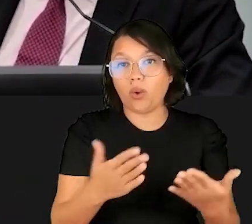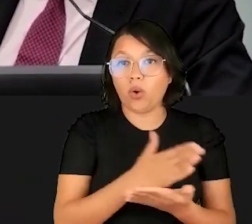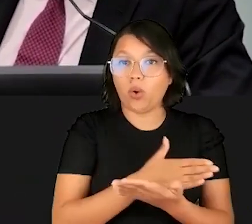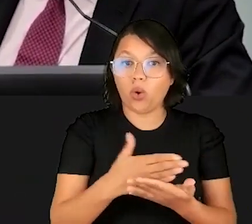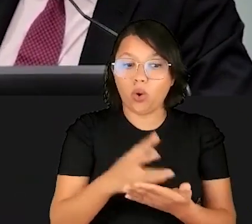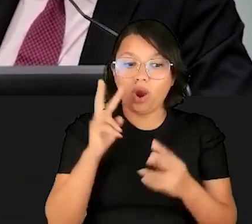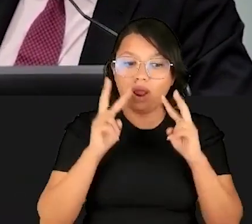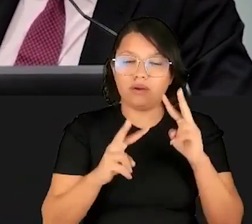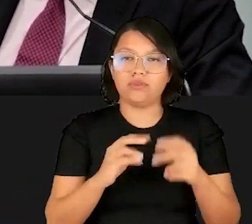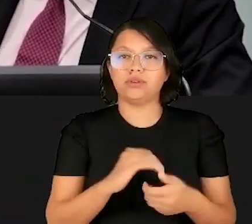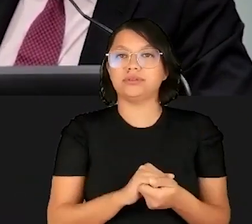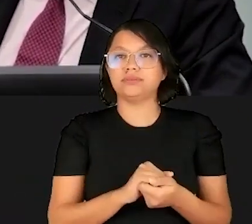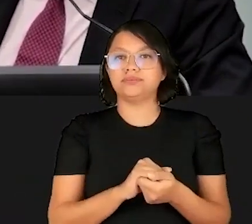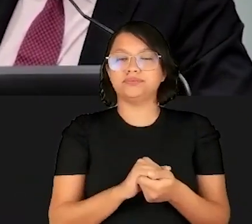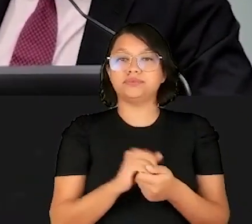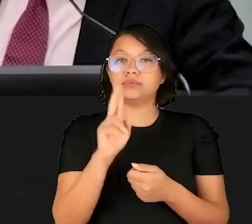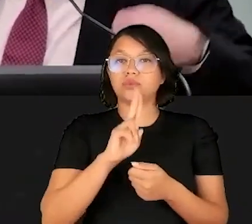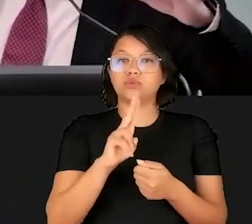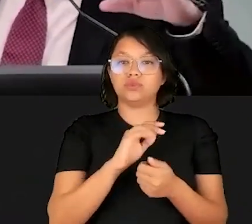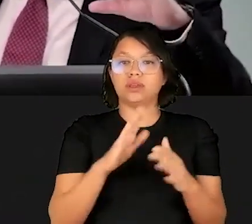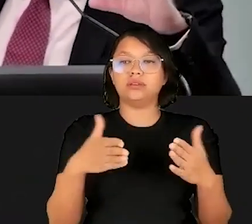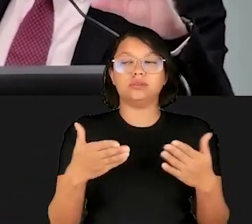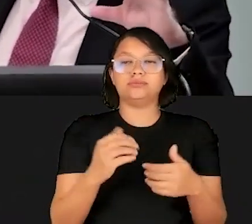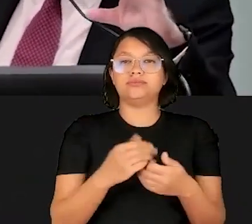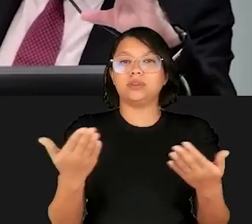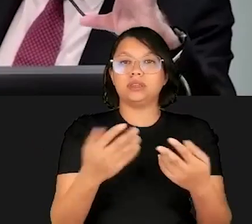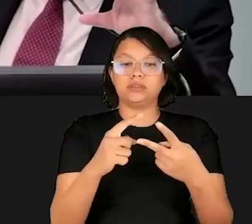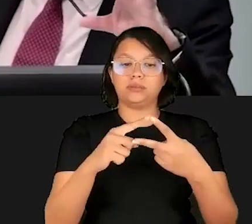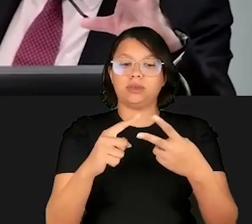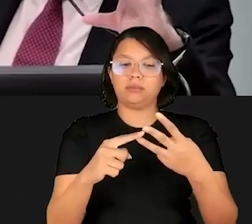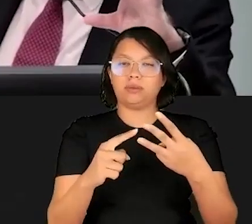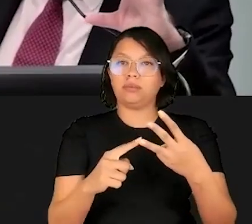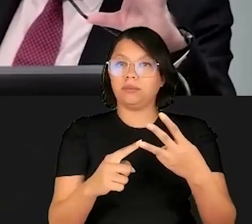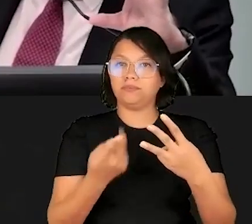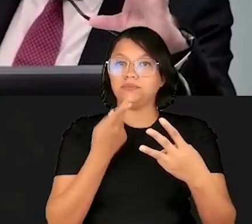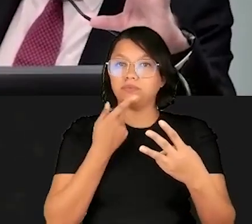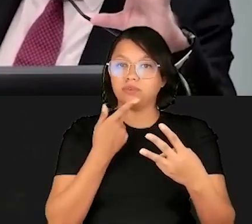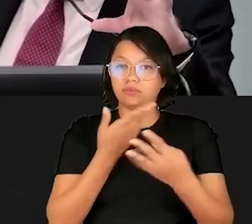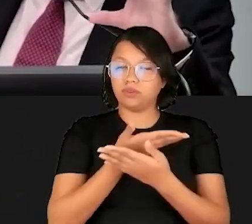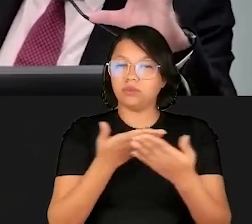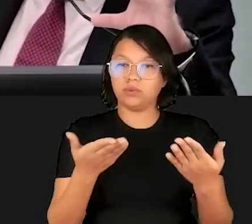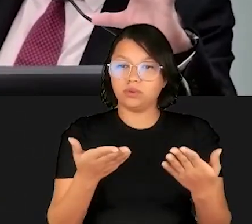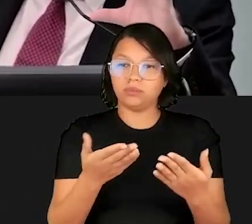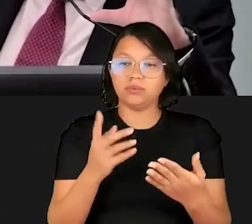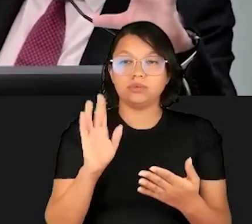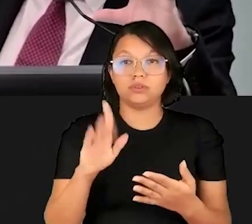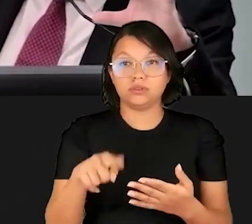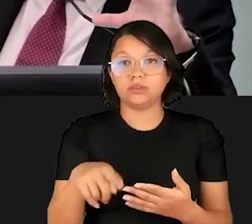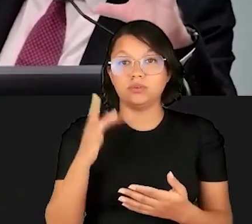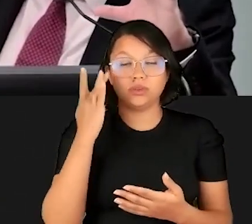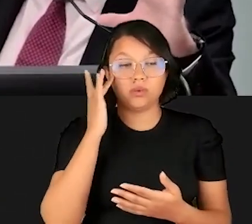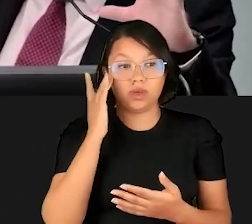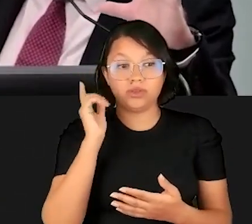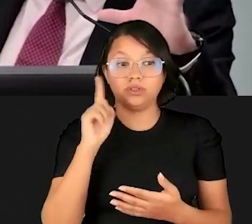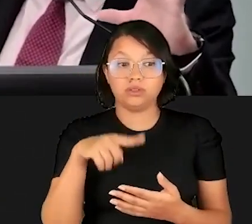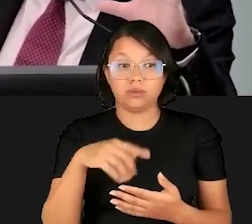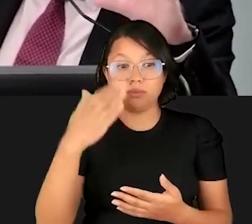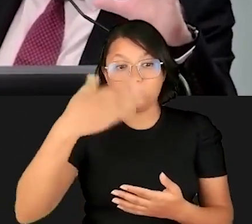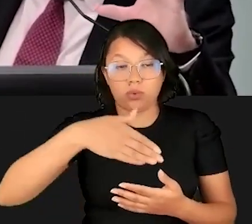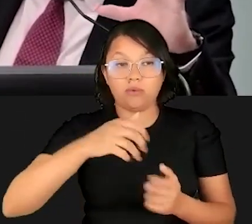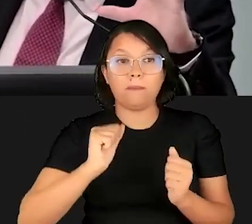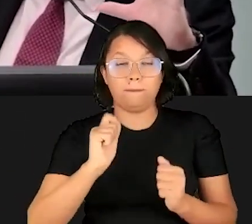ver e utilizar. Então, esses 3 primeiros que eu achurei um pouquinho são os que eu acho que são as evidências que podem